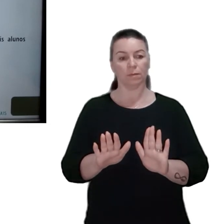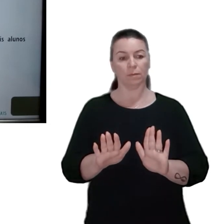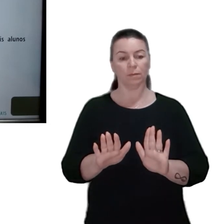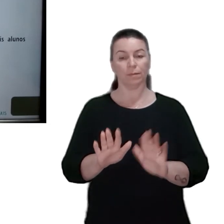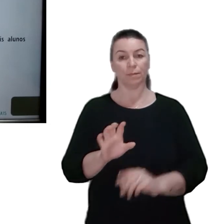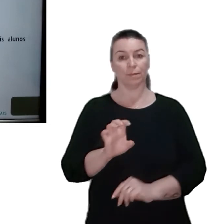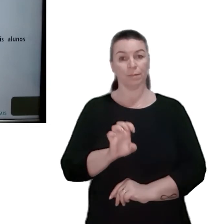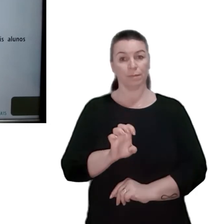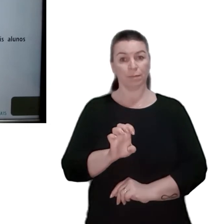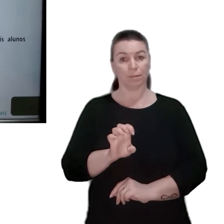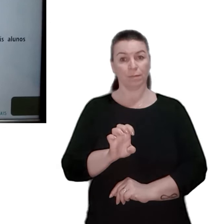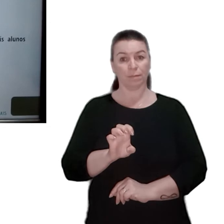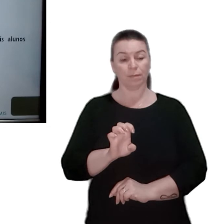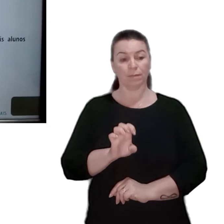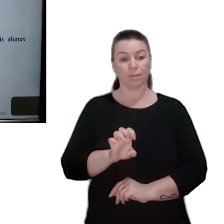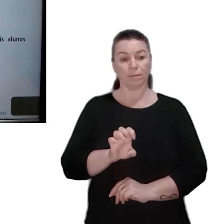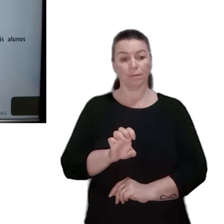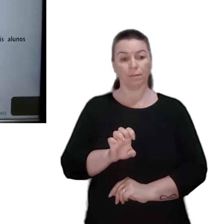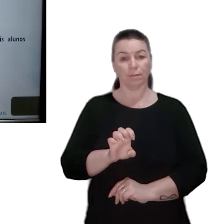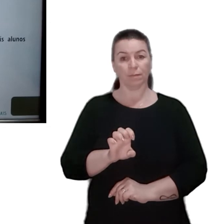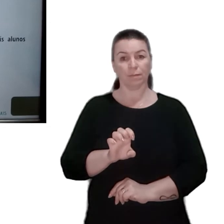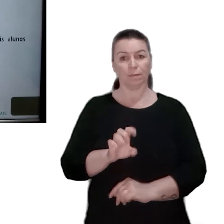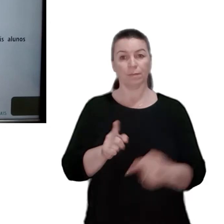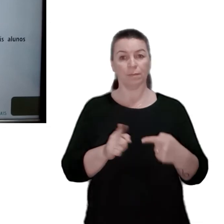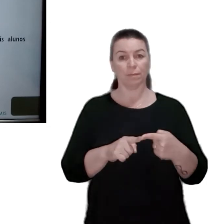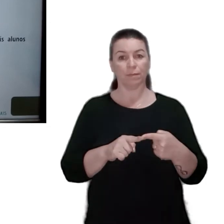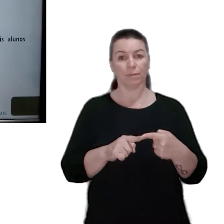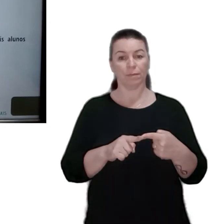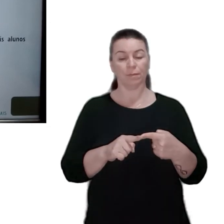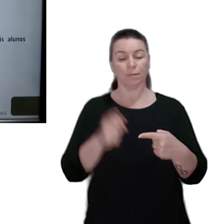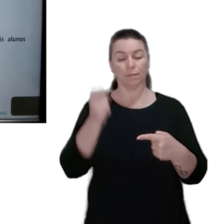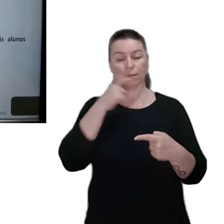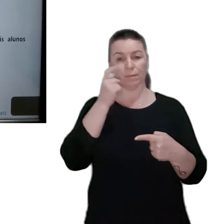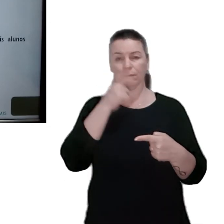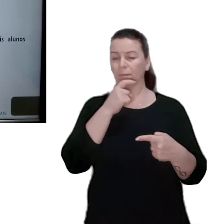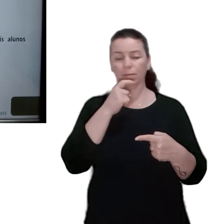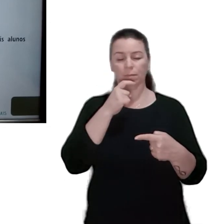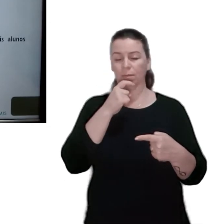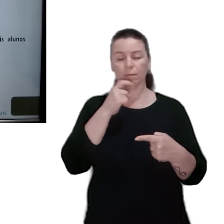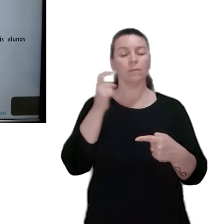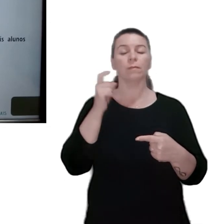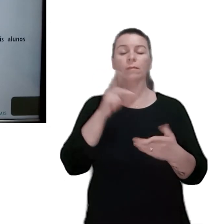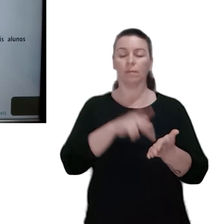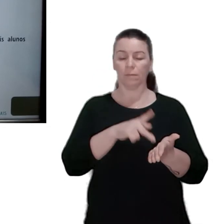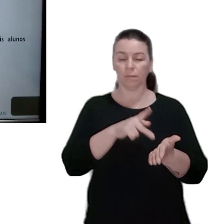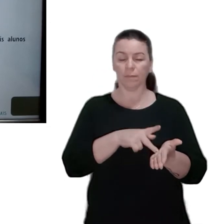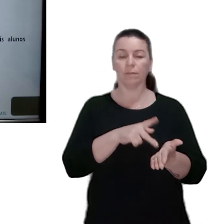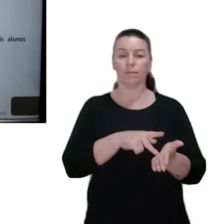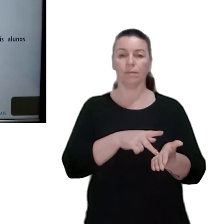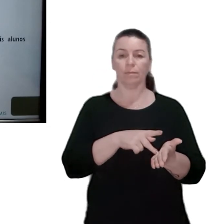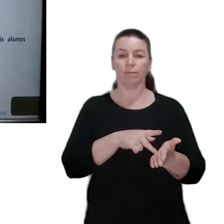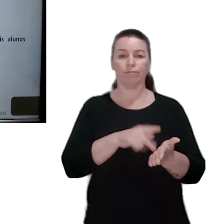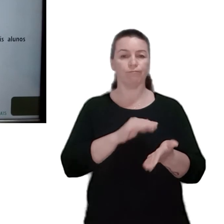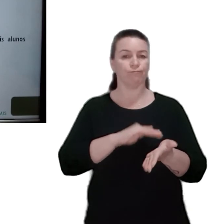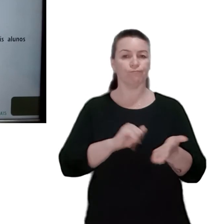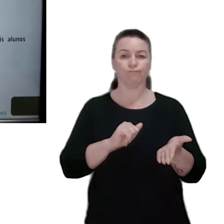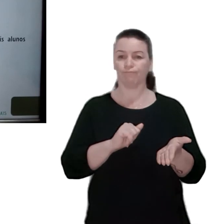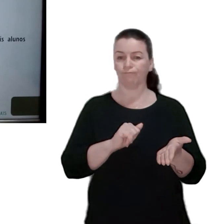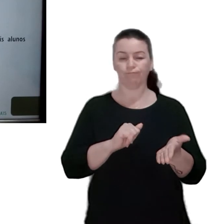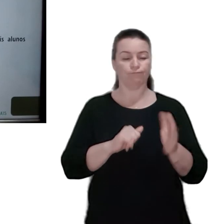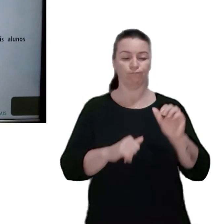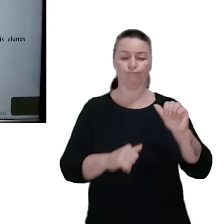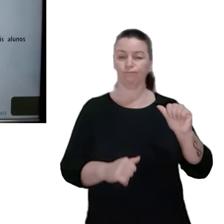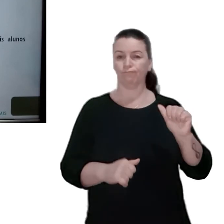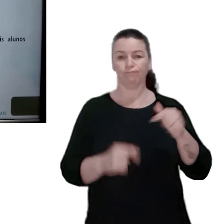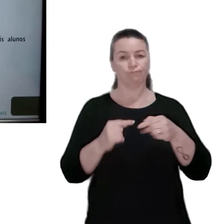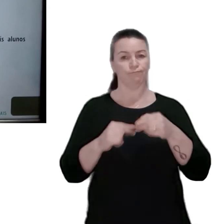E. Ana mentiu. Não, a gente identificou que Ana disse a verdade, tanto na segunda possibilidade quanto na terceira.